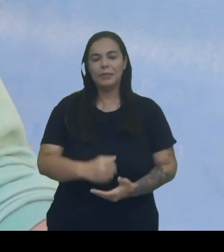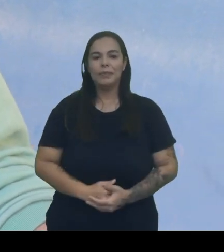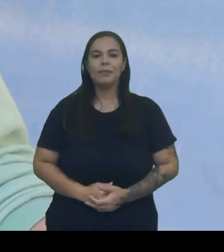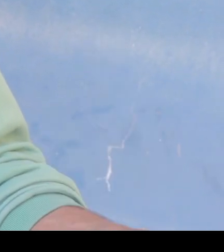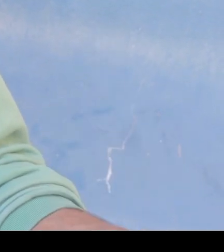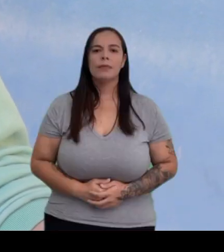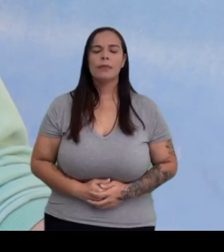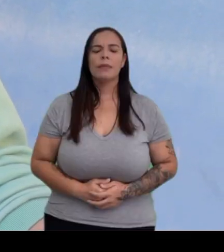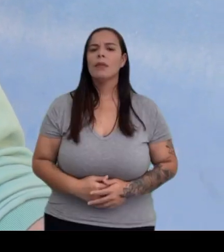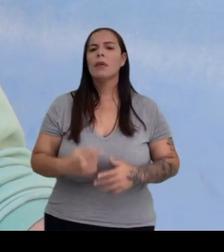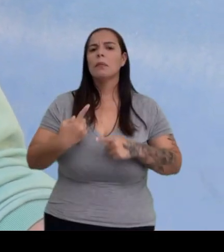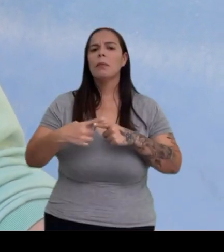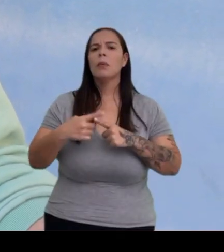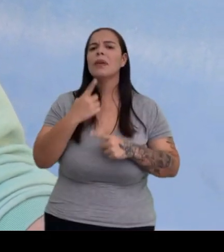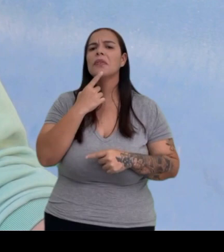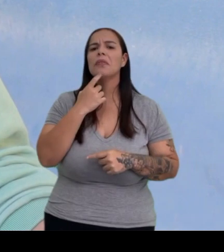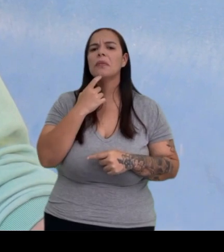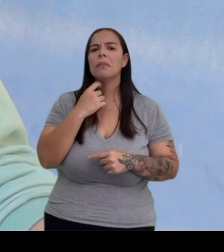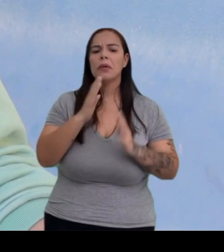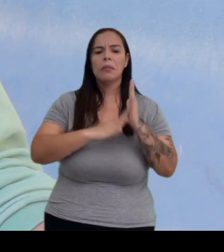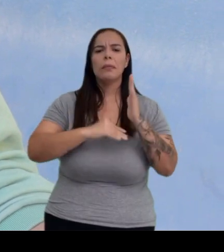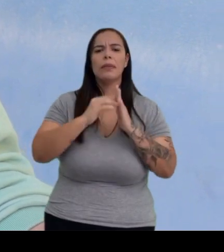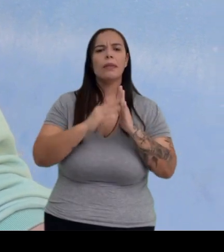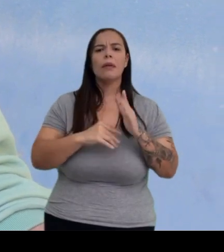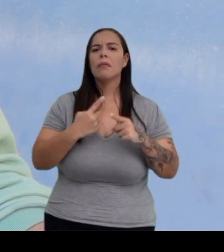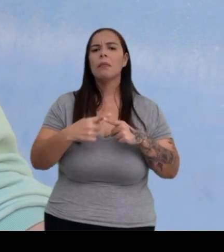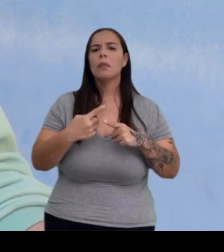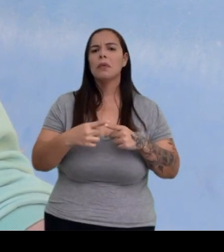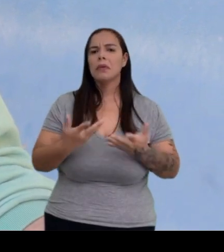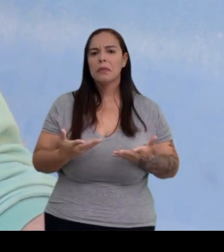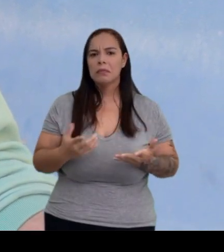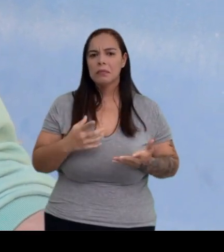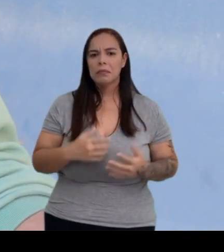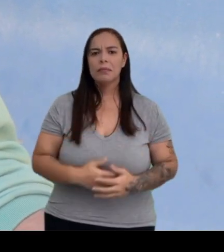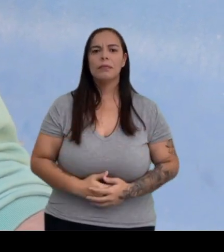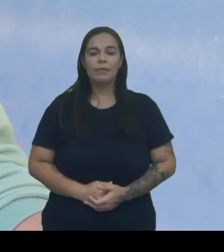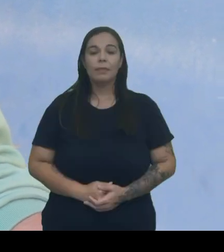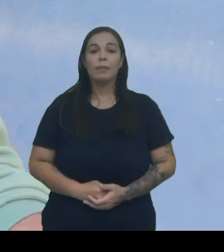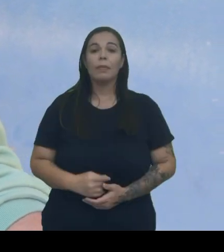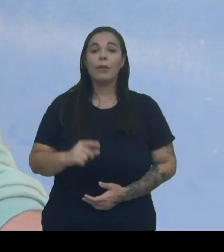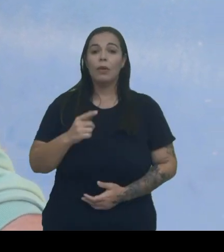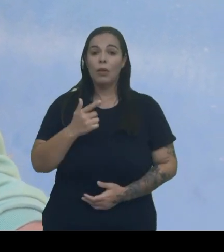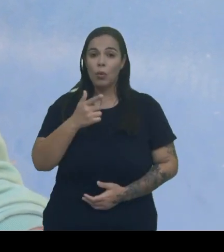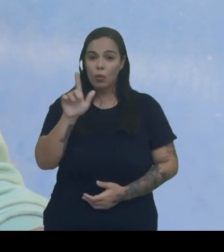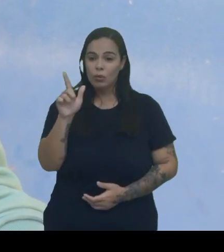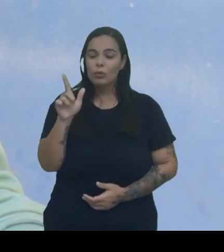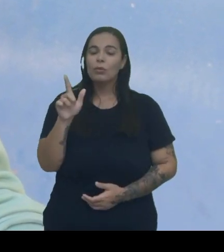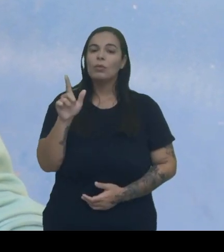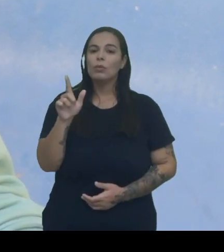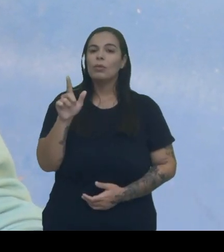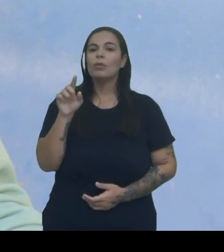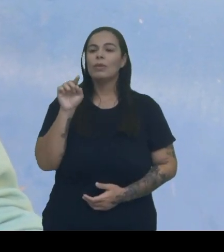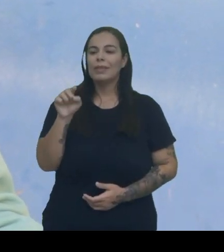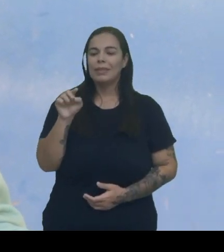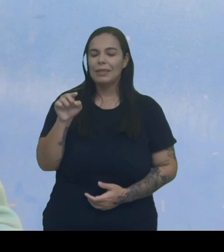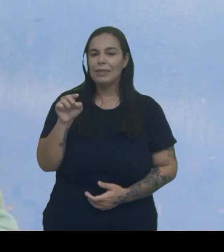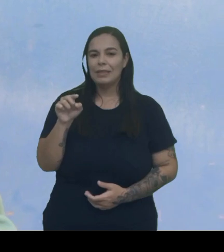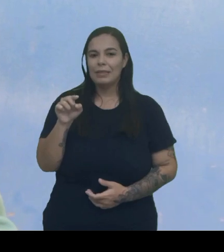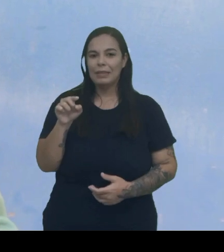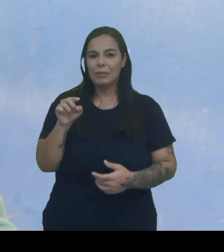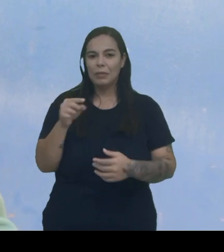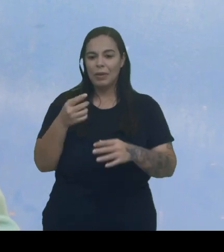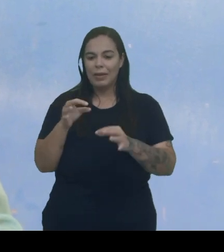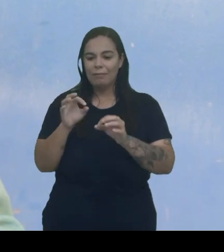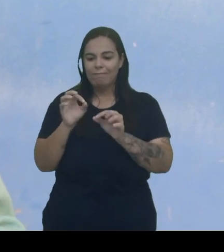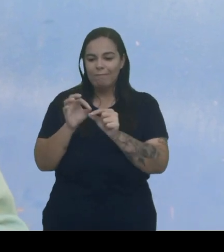anos. Por que ficava vermelho, pintava de vermelho? Será que tinha algum motivo? Esse aqui, ele não foi feito à